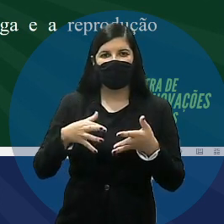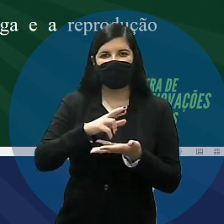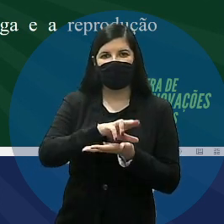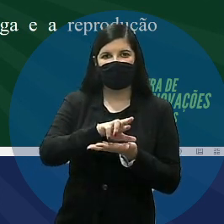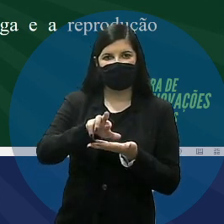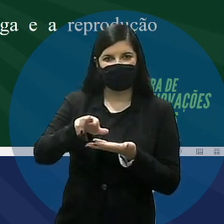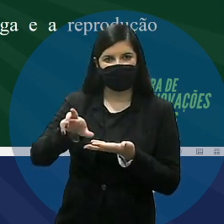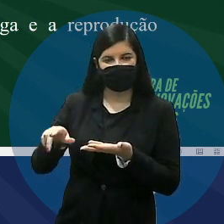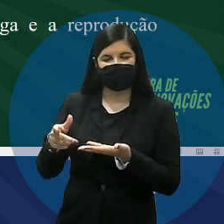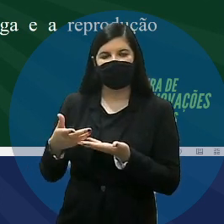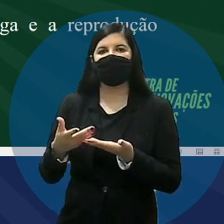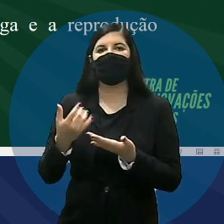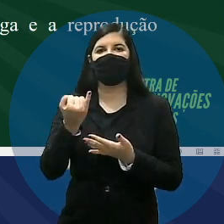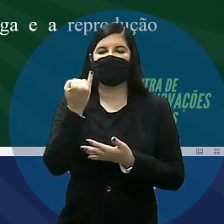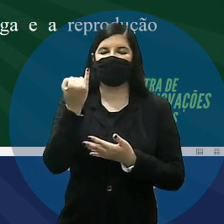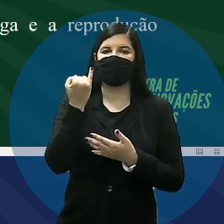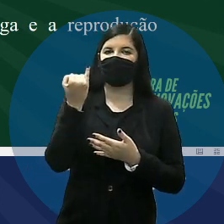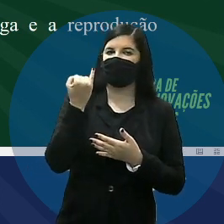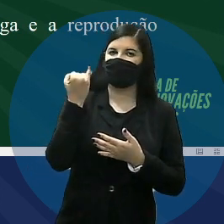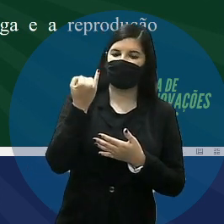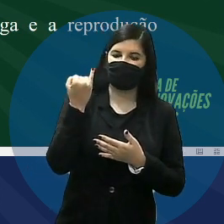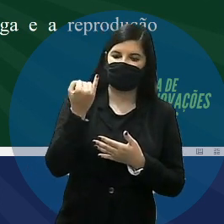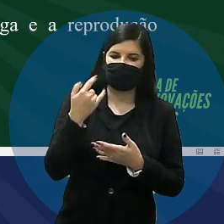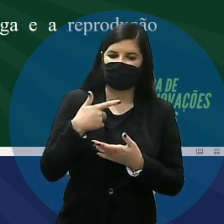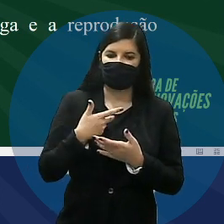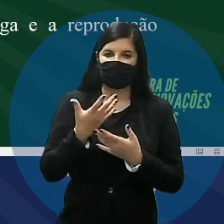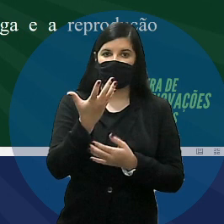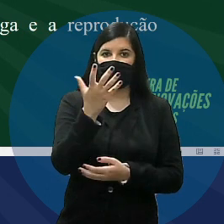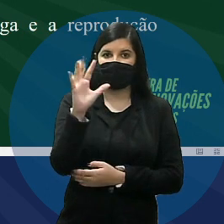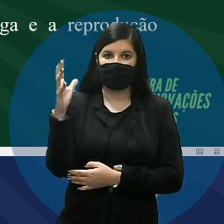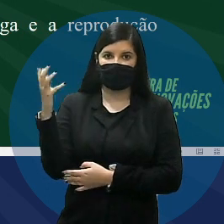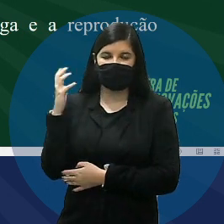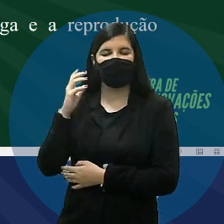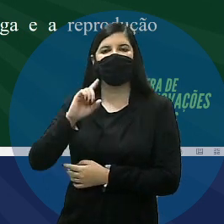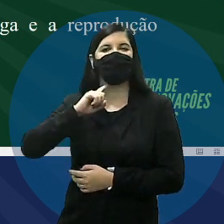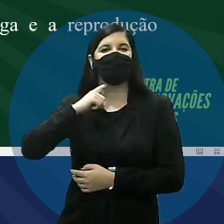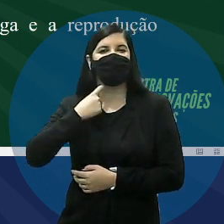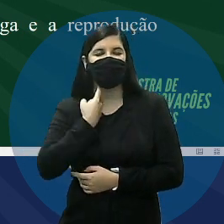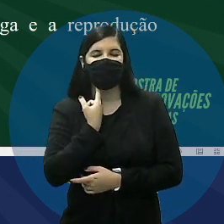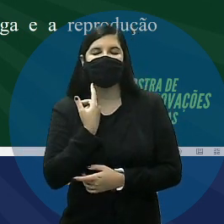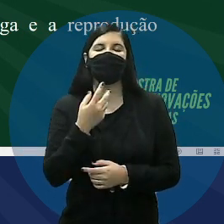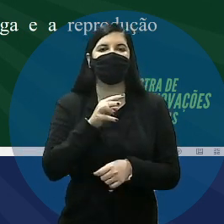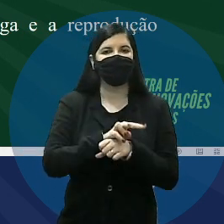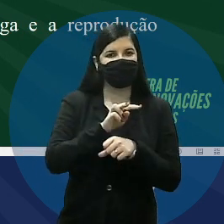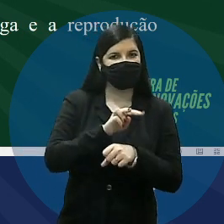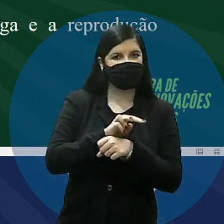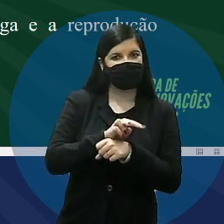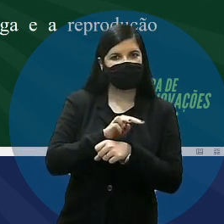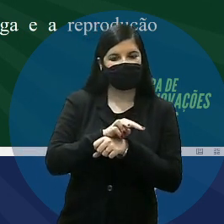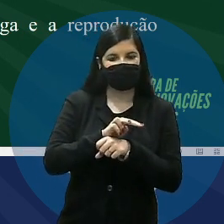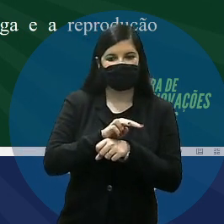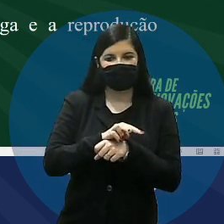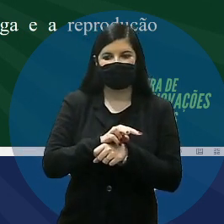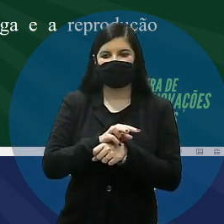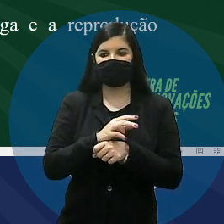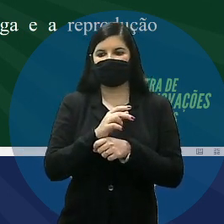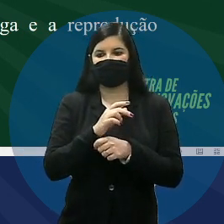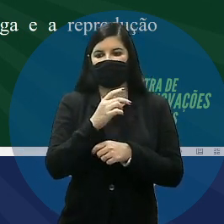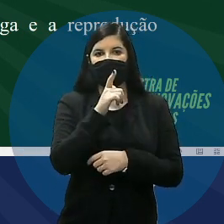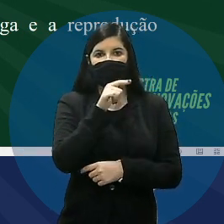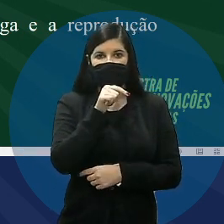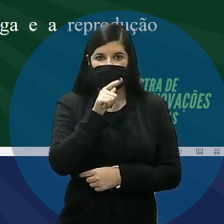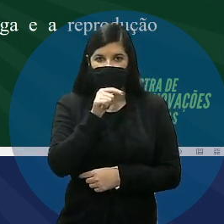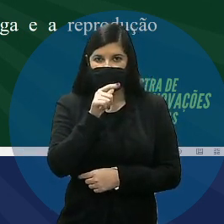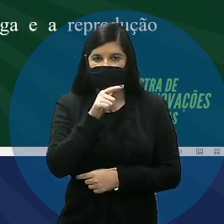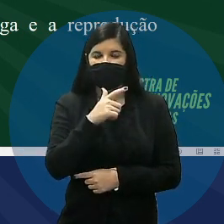pontos fundamentais, como meio ambiente, poluição, preservação da água, enfim,